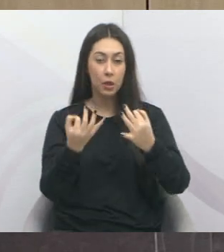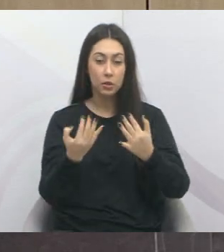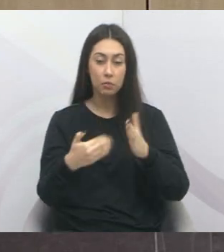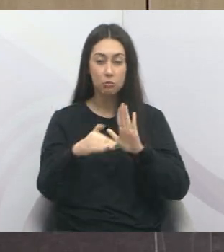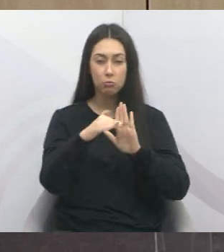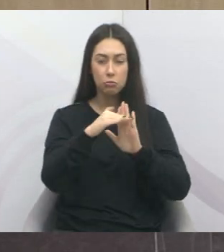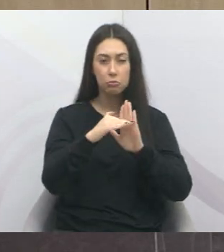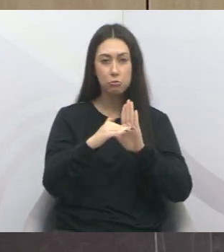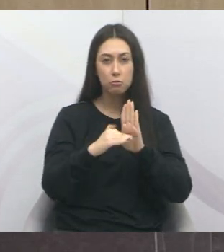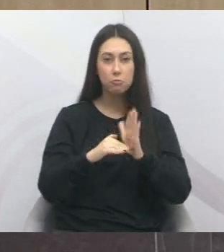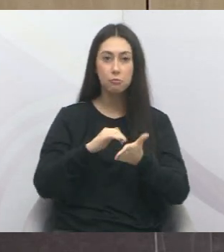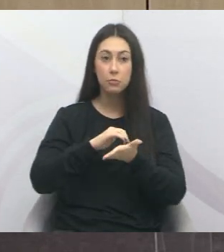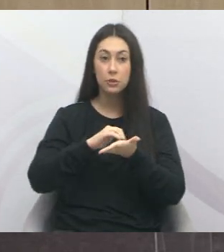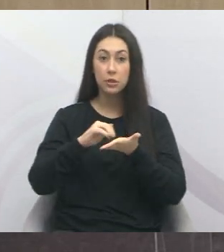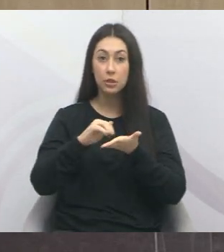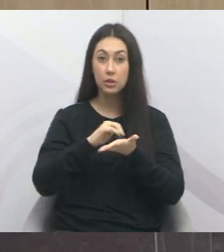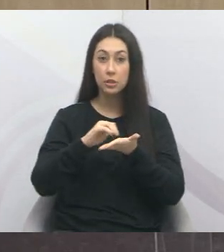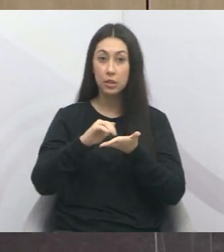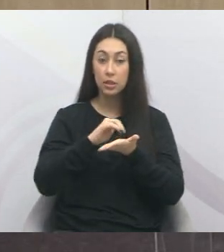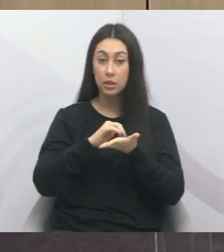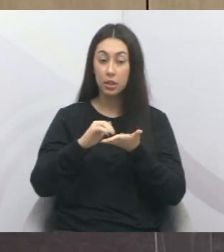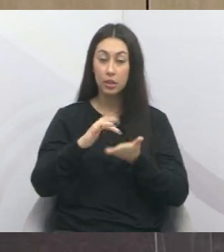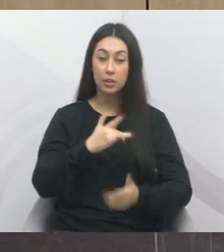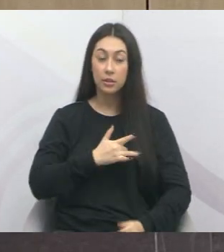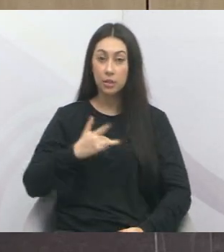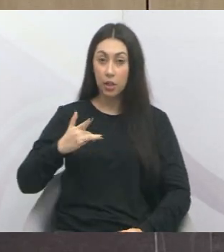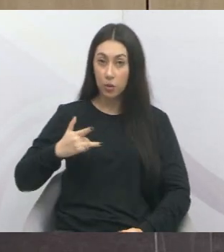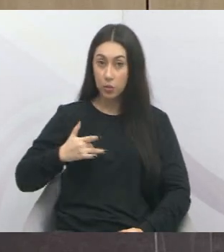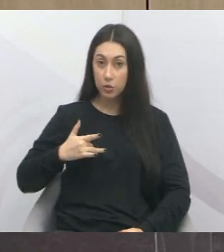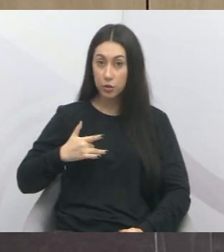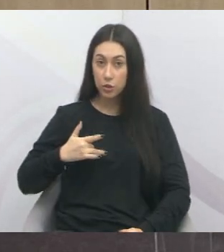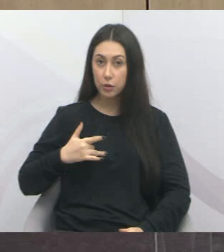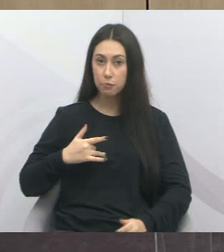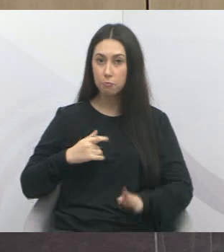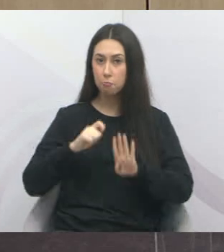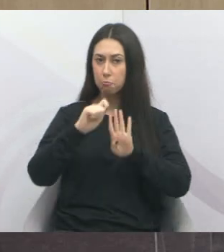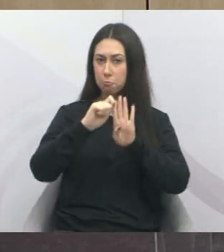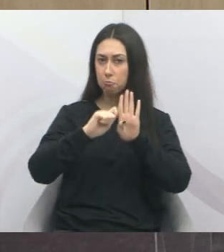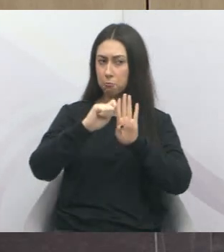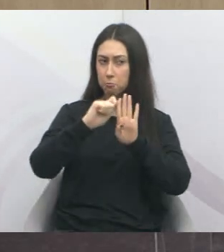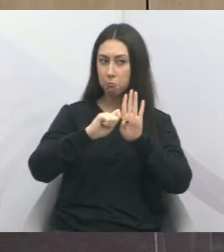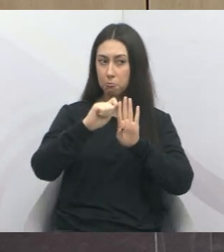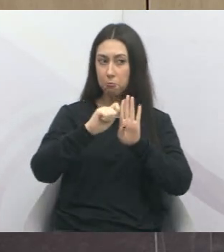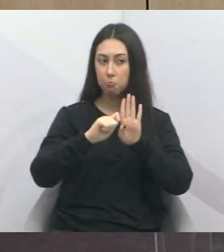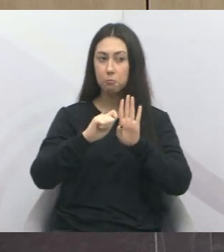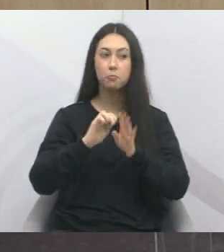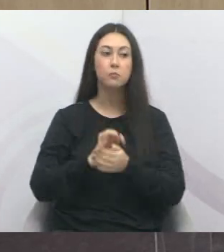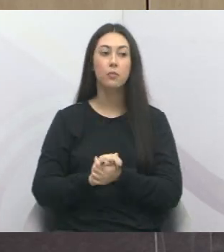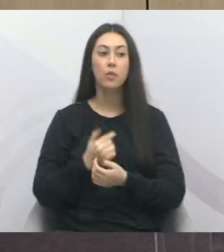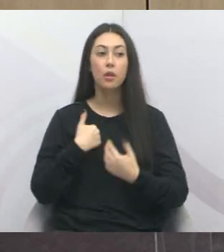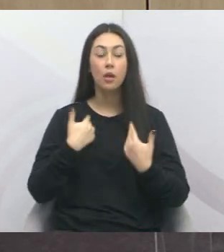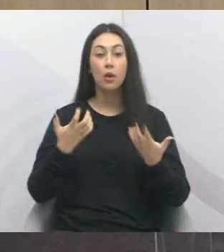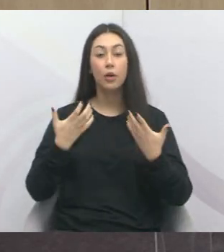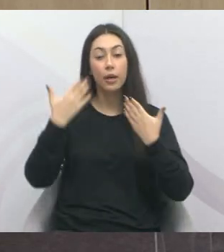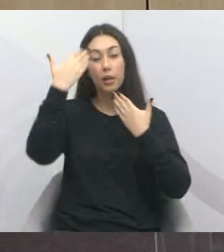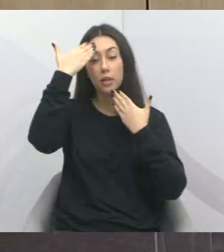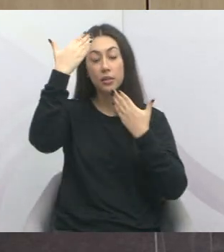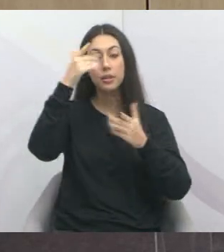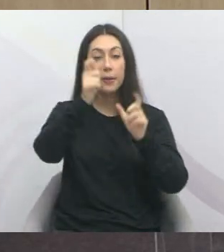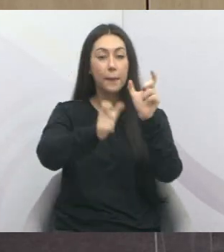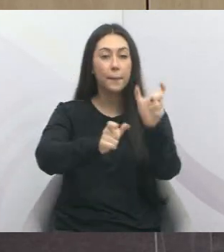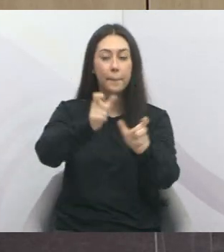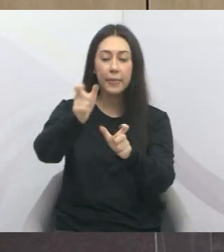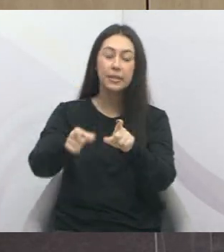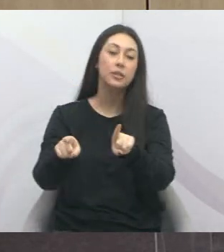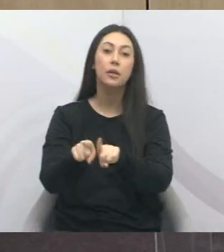contas da Secretaria Municipal de Saúde no primeiro quadrimestre. Quero agradecer também a presença